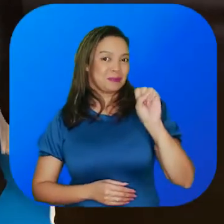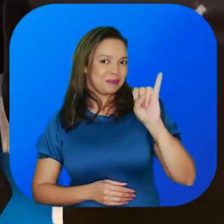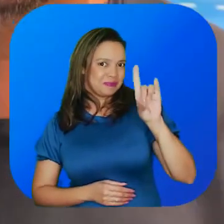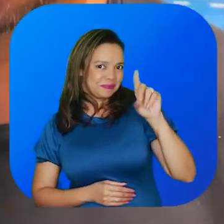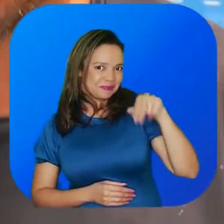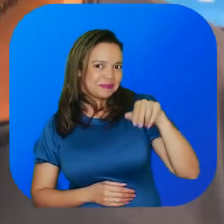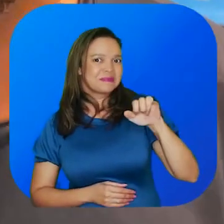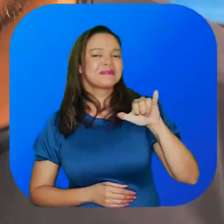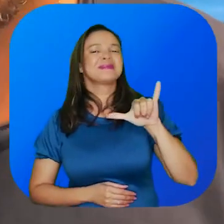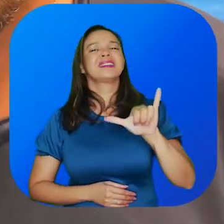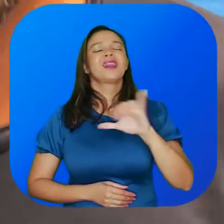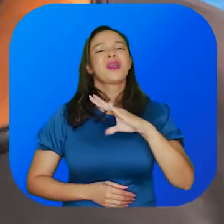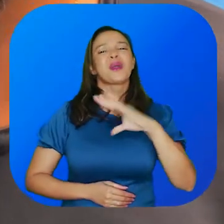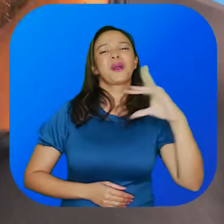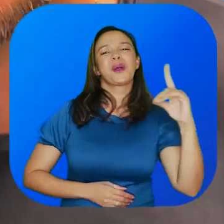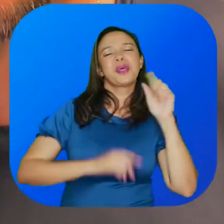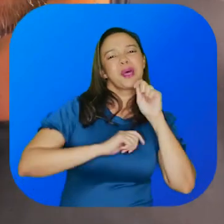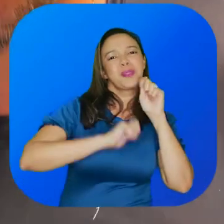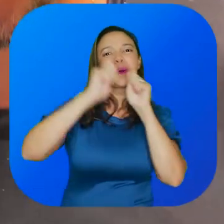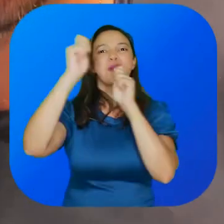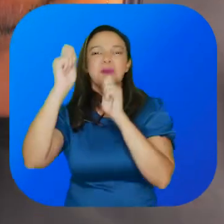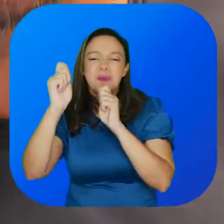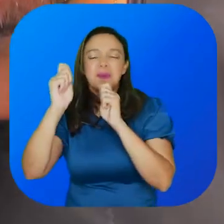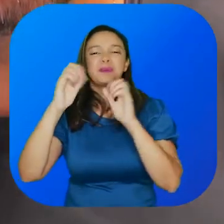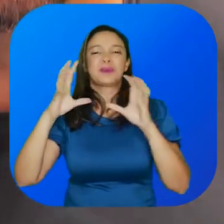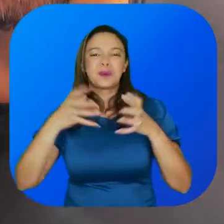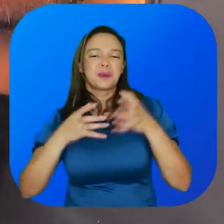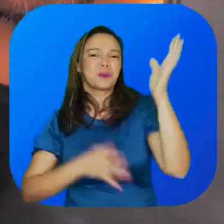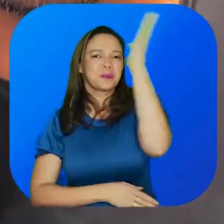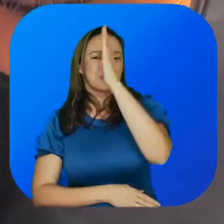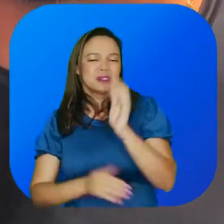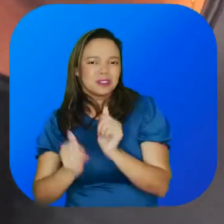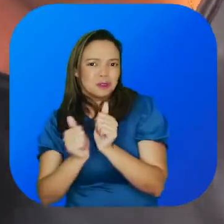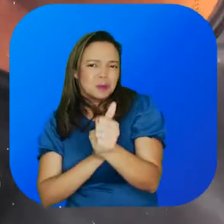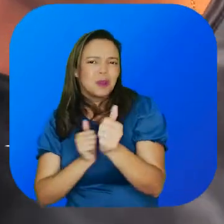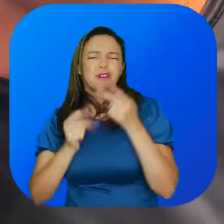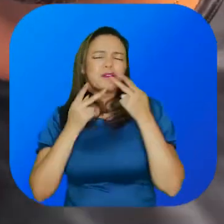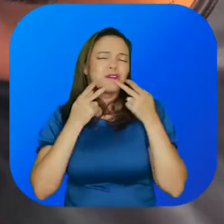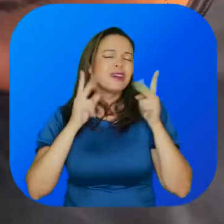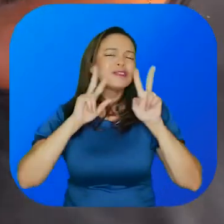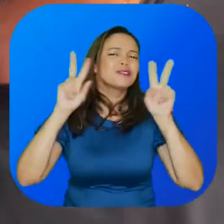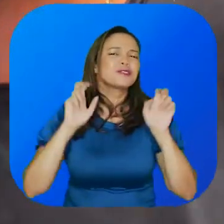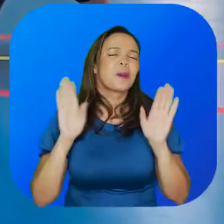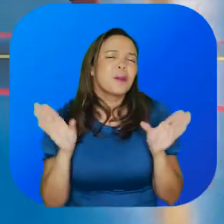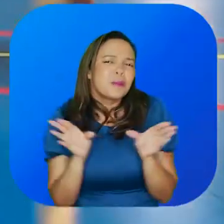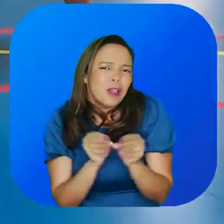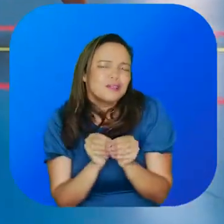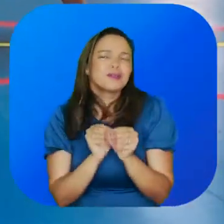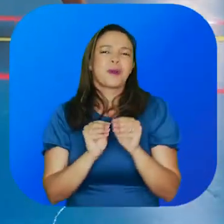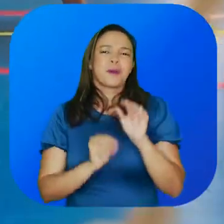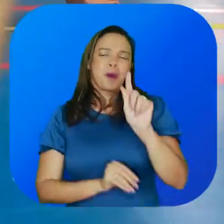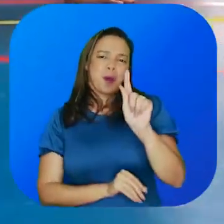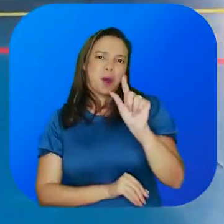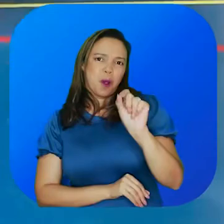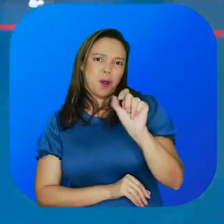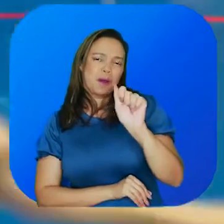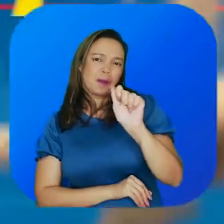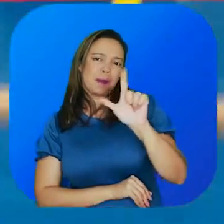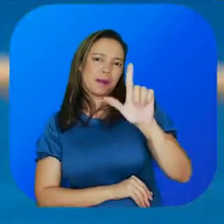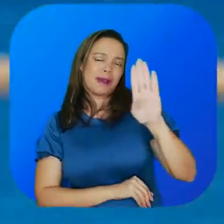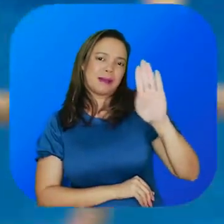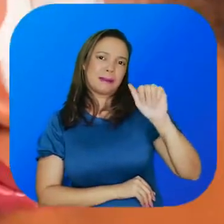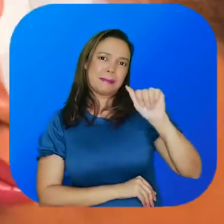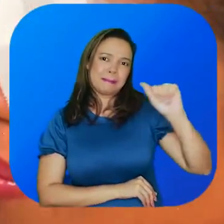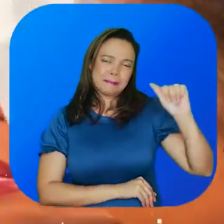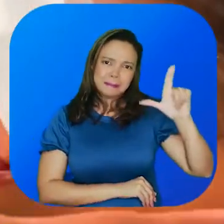Eu sou o Sidney, sou coordenador de arbitragem da Confederação Brasileira e hoje eu vou falar um pouquinho sobre o goalball. Ah, o goalball é um esporte para pessoas com